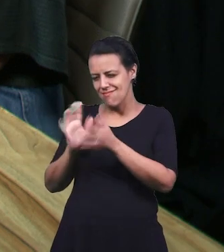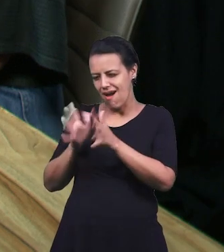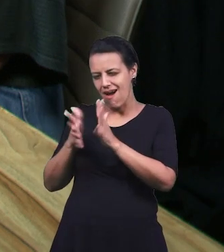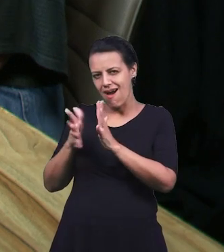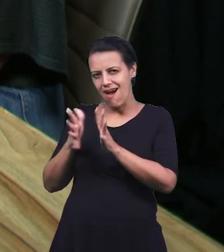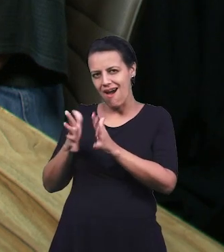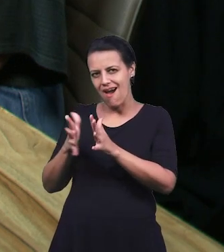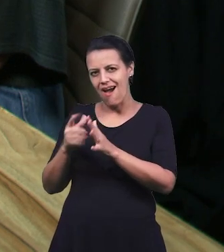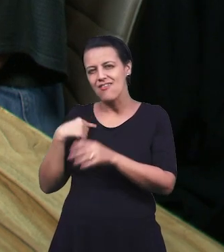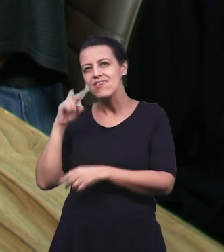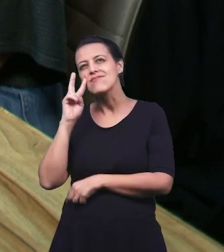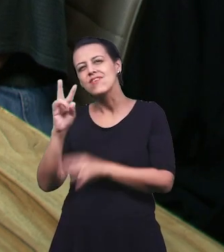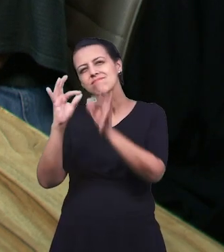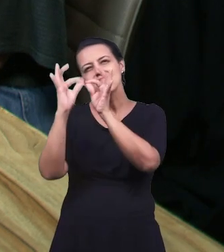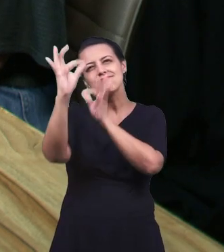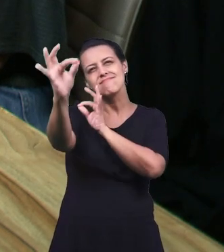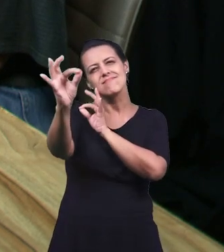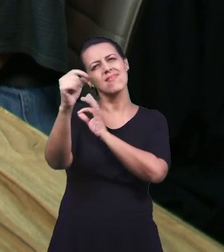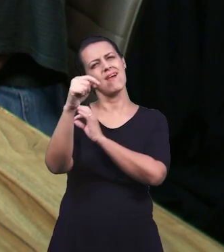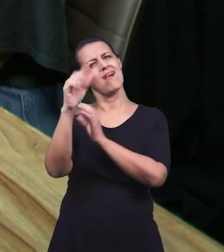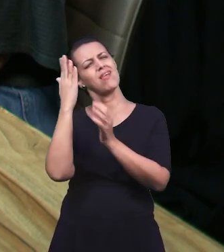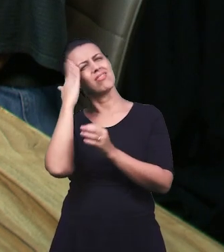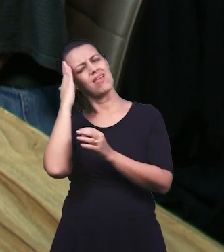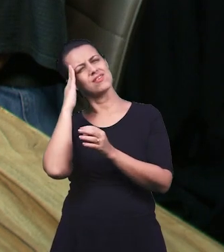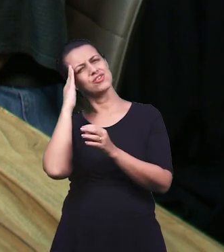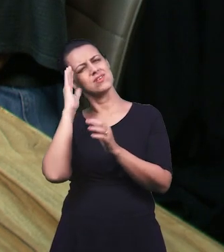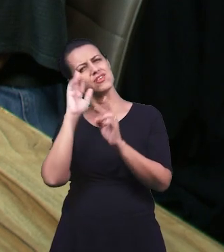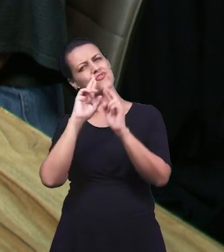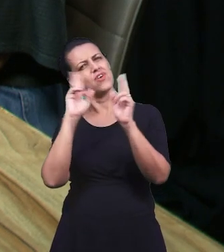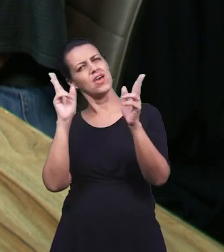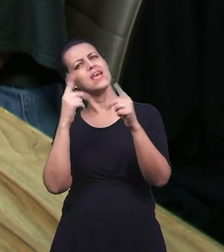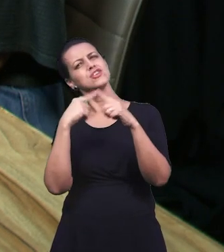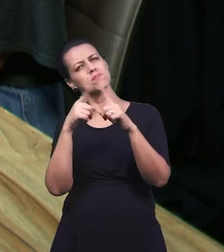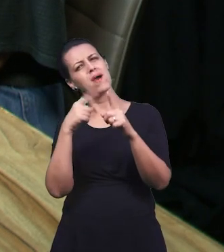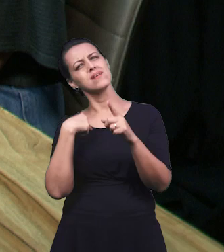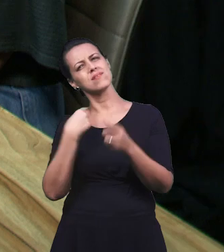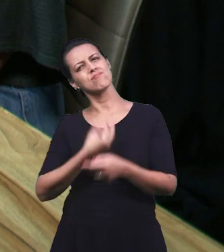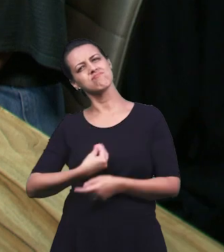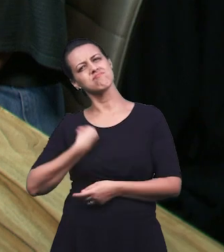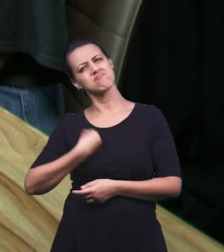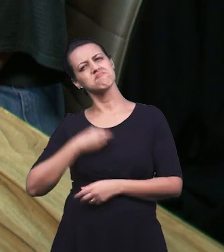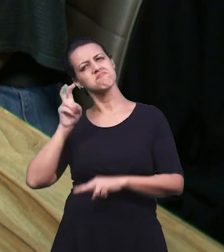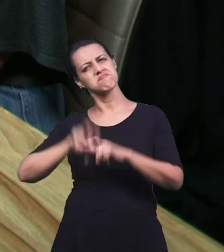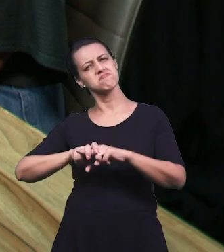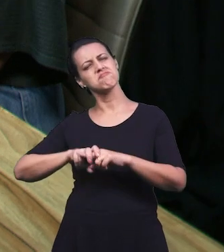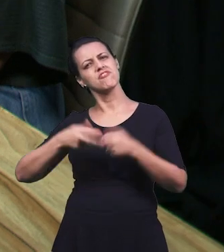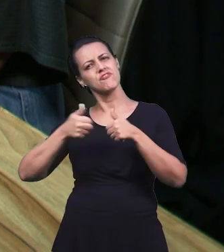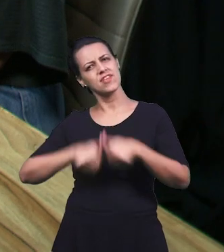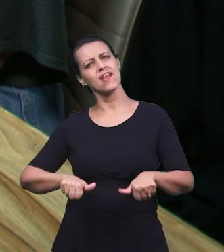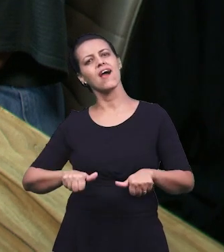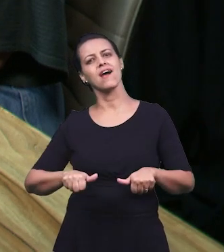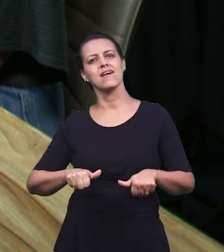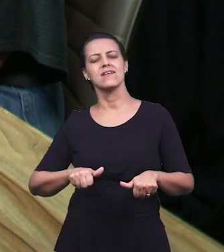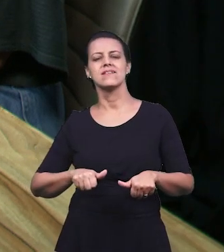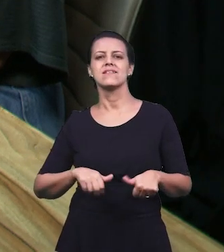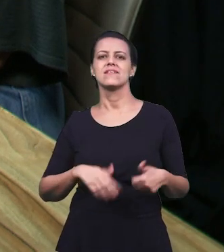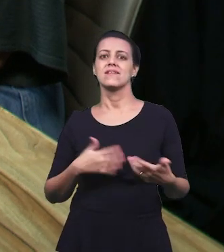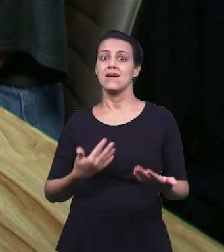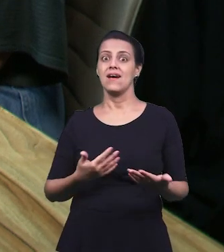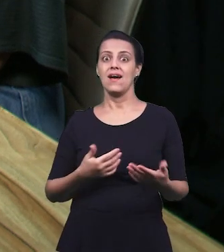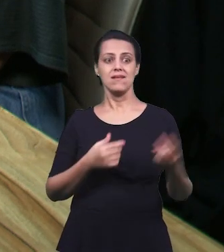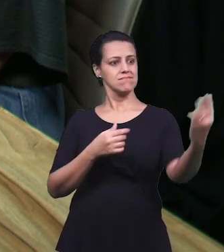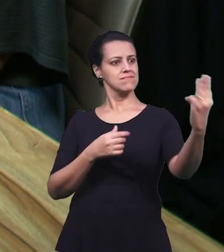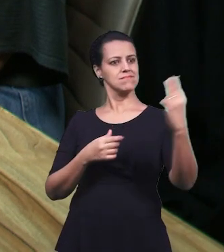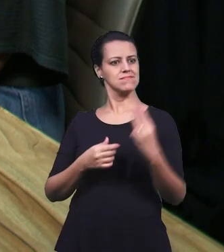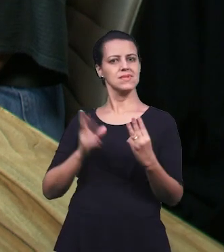que não era de lá, da Bolívia, mas que tinha intérprete, e elas ficaram. E a surda ia, sempre na igreja. Quando a gente